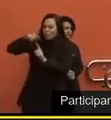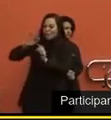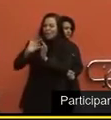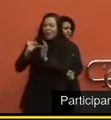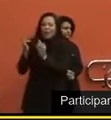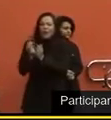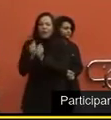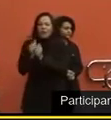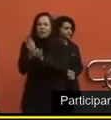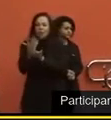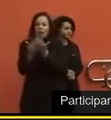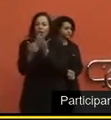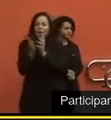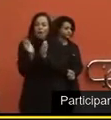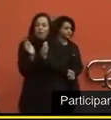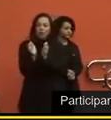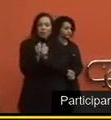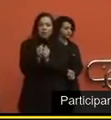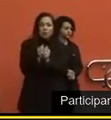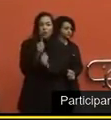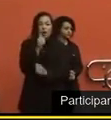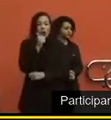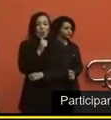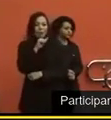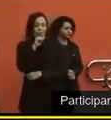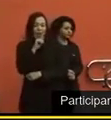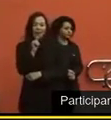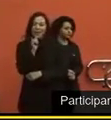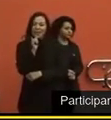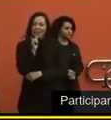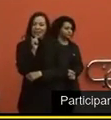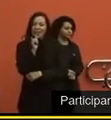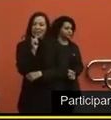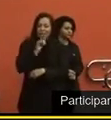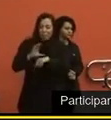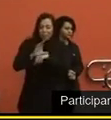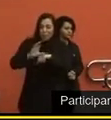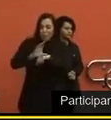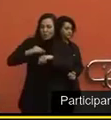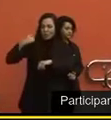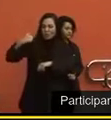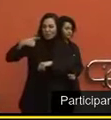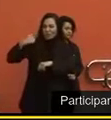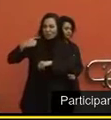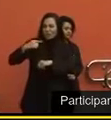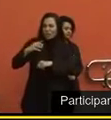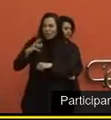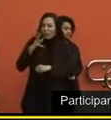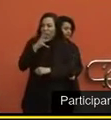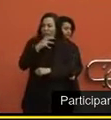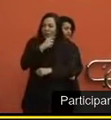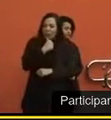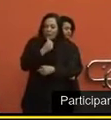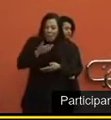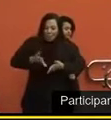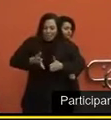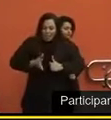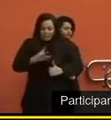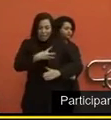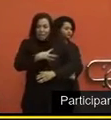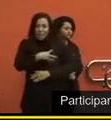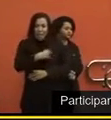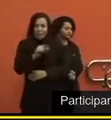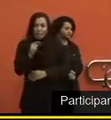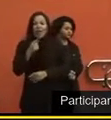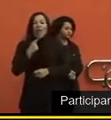realizado a muitas mãos. Uma mãe que, pelo exemplo, cursando faculdade de Direito tardiamente, fez nascer na filha